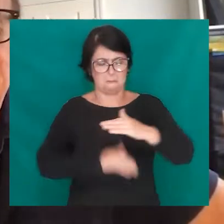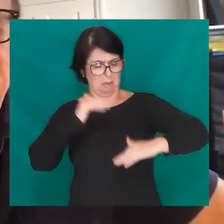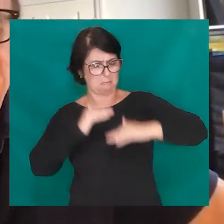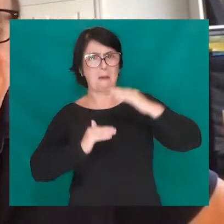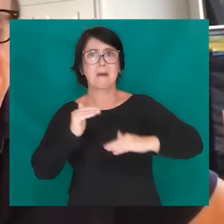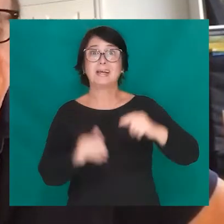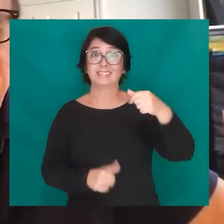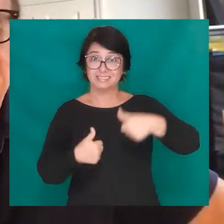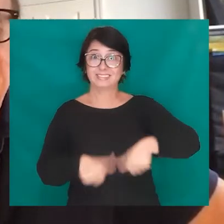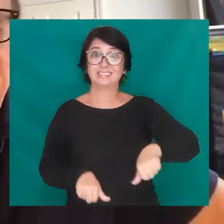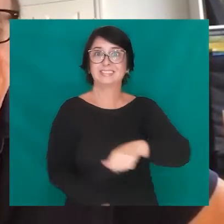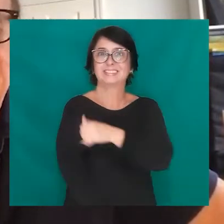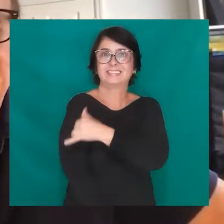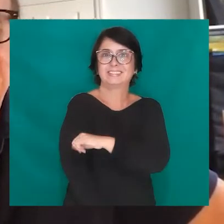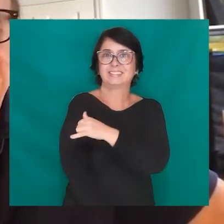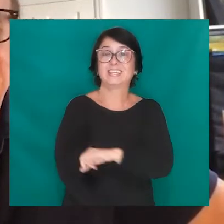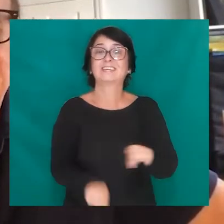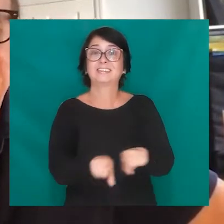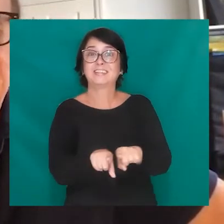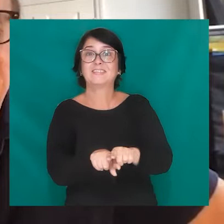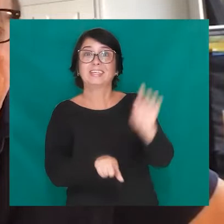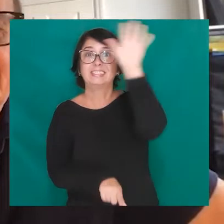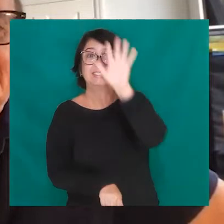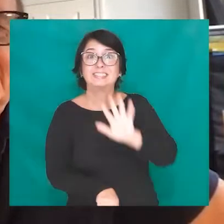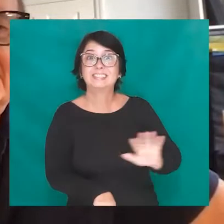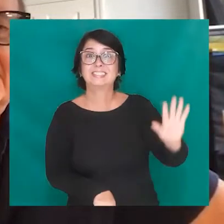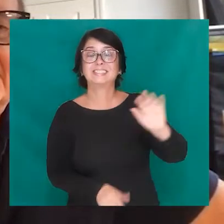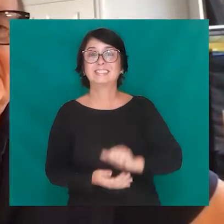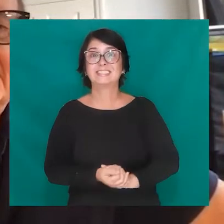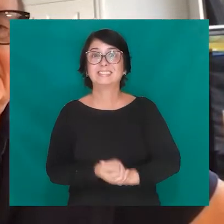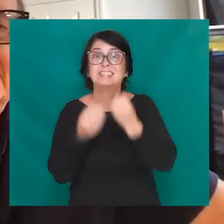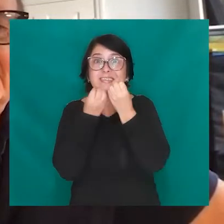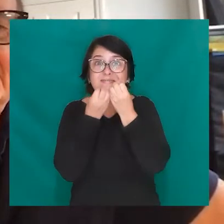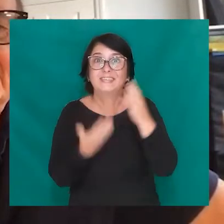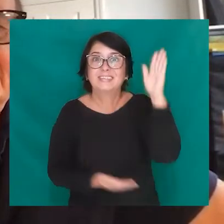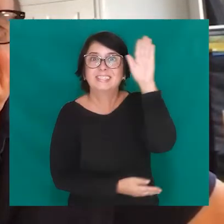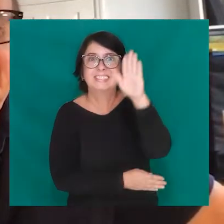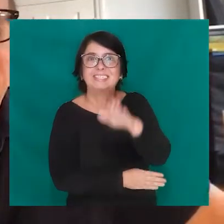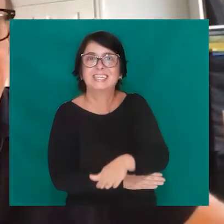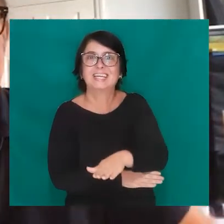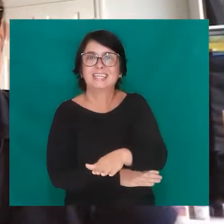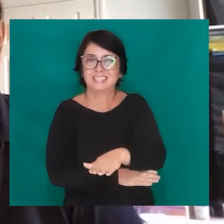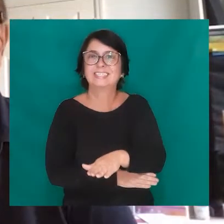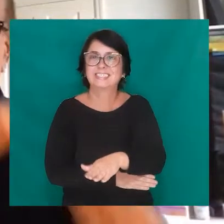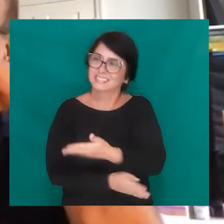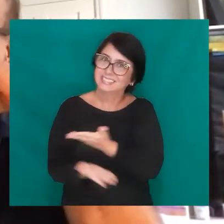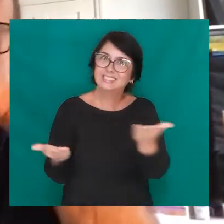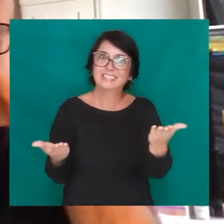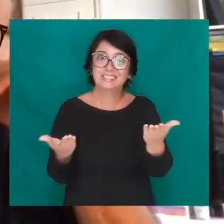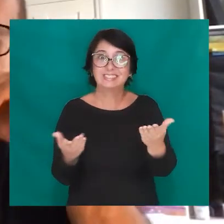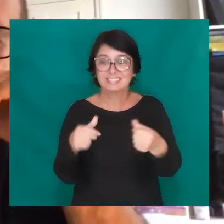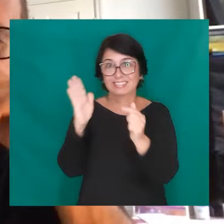aqui no Rio de Janeiro e por todo o Brasil. Então vamos convidar eles para dar uma boa tarde aqui, Renato Borghetti, Antônio Adolfo, liguem